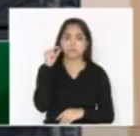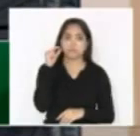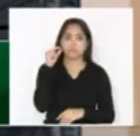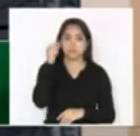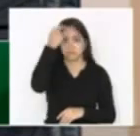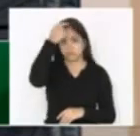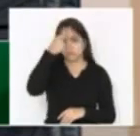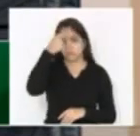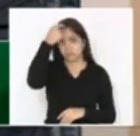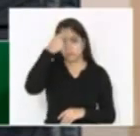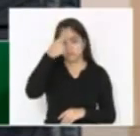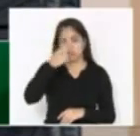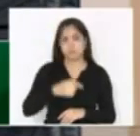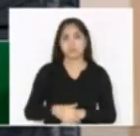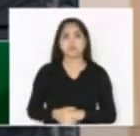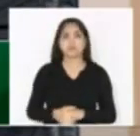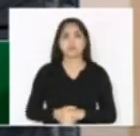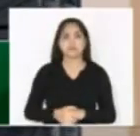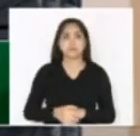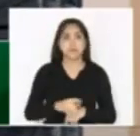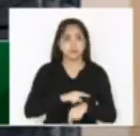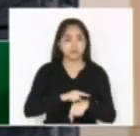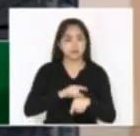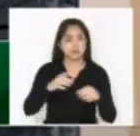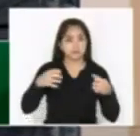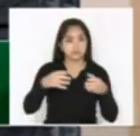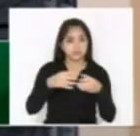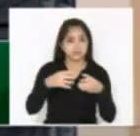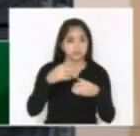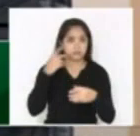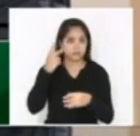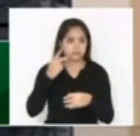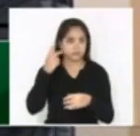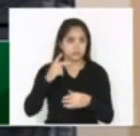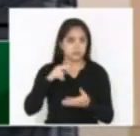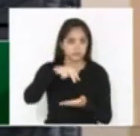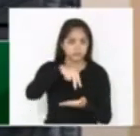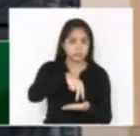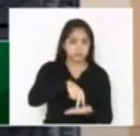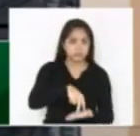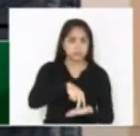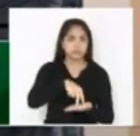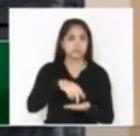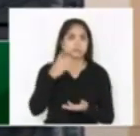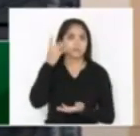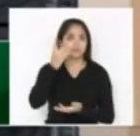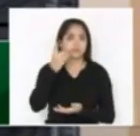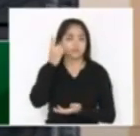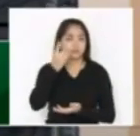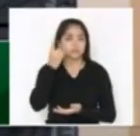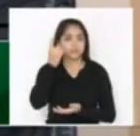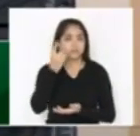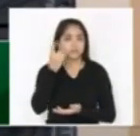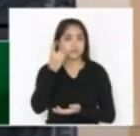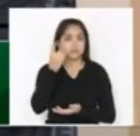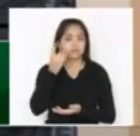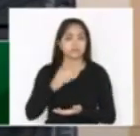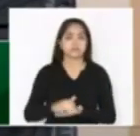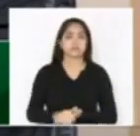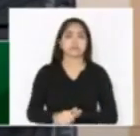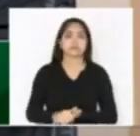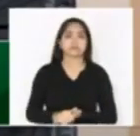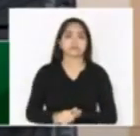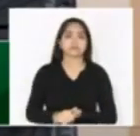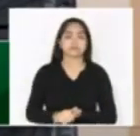Scudelark. Grande expediente. Neste horário destinado aos partidos políticos, ocuparam a tribuna